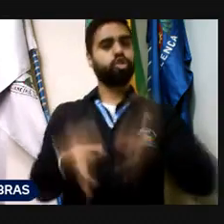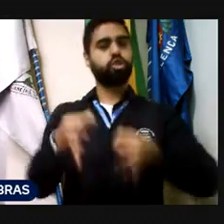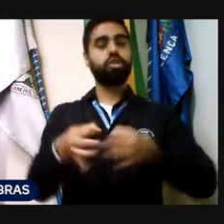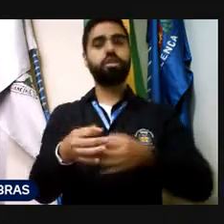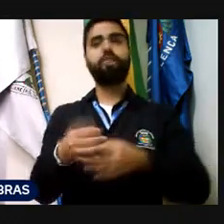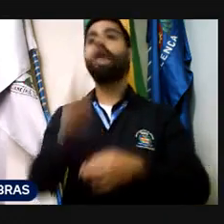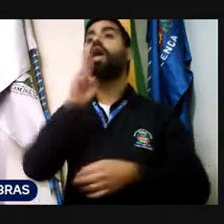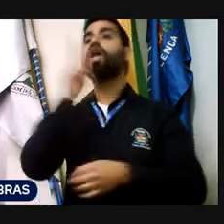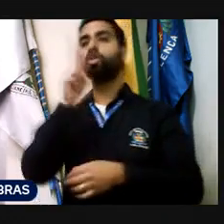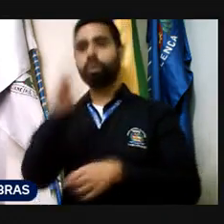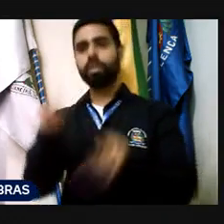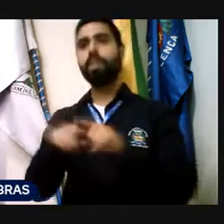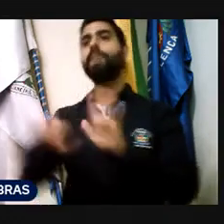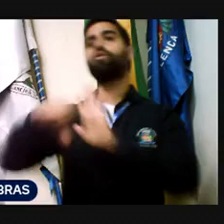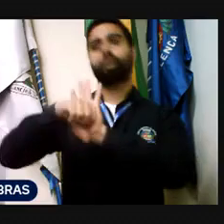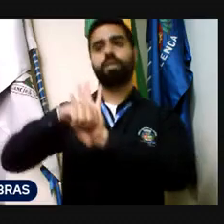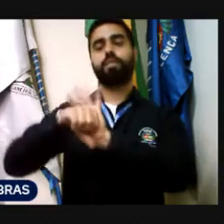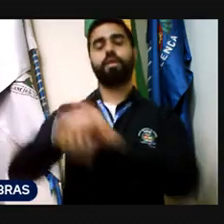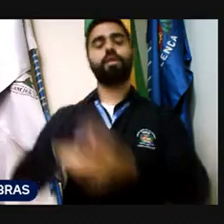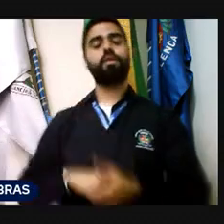vai responder criminalmente.